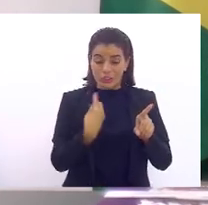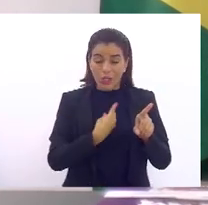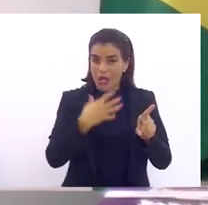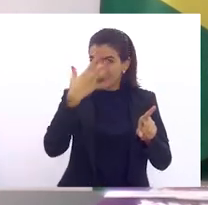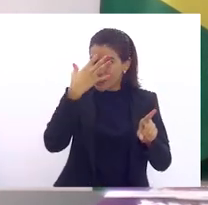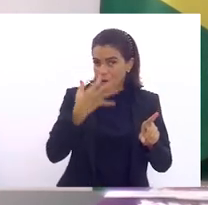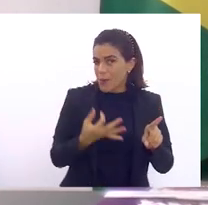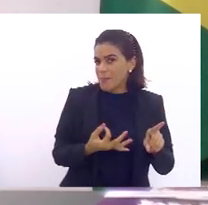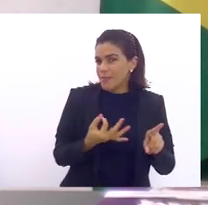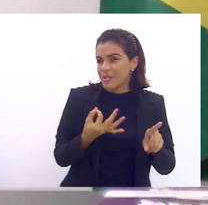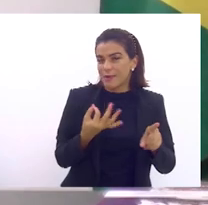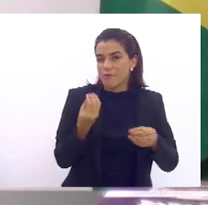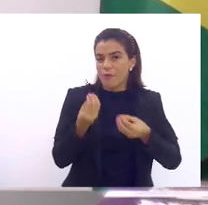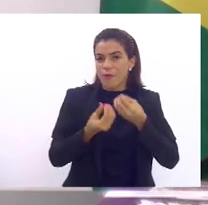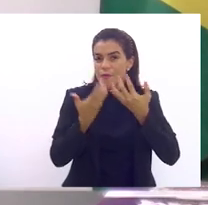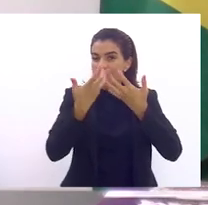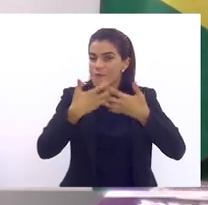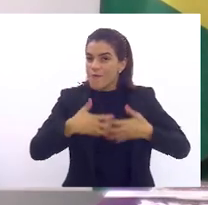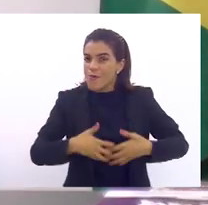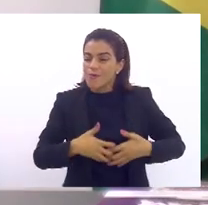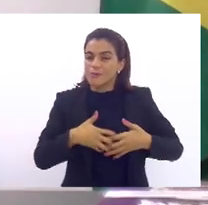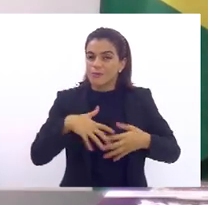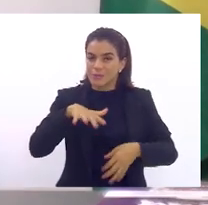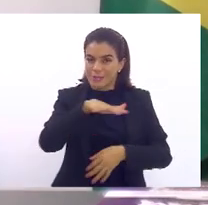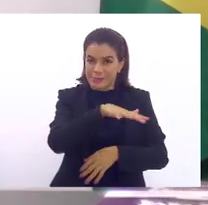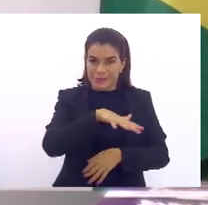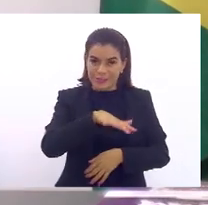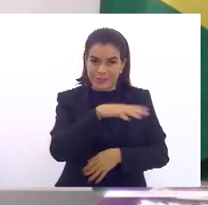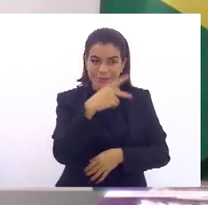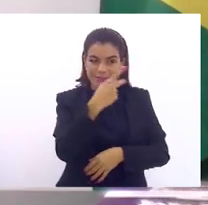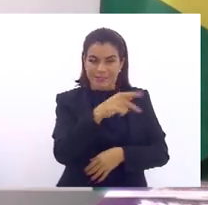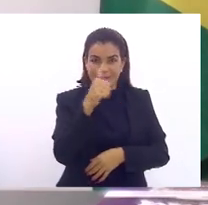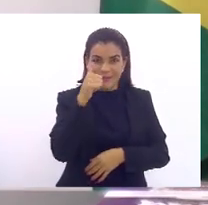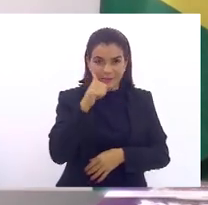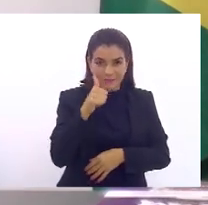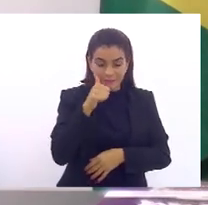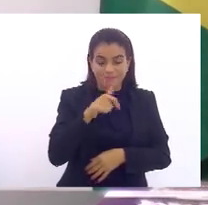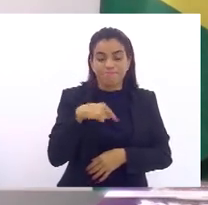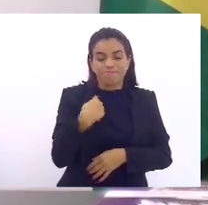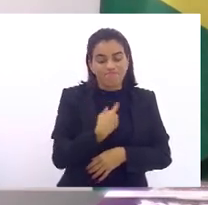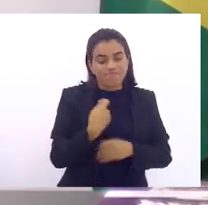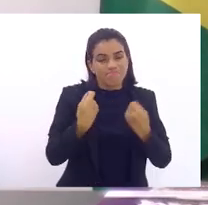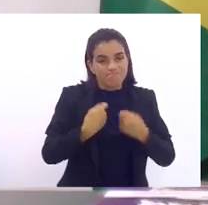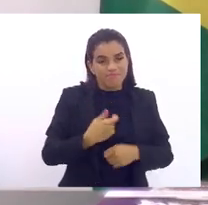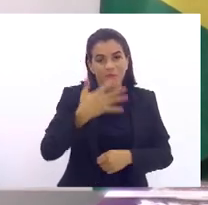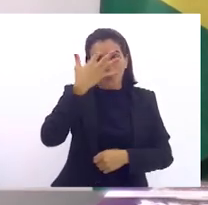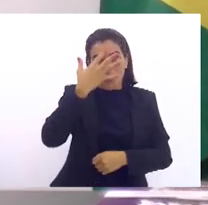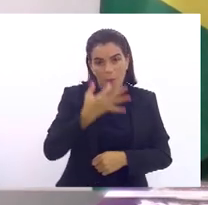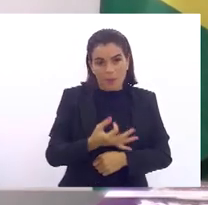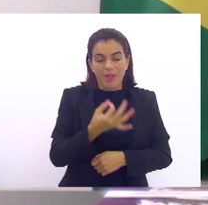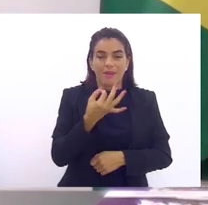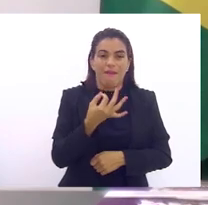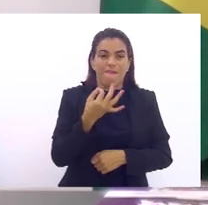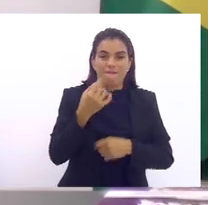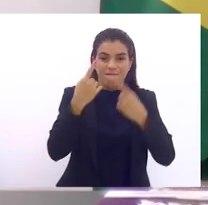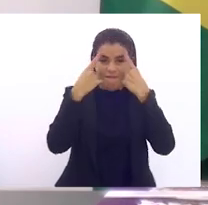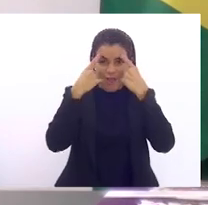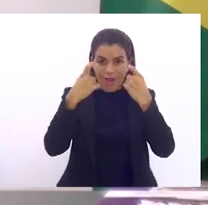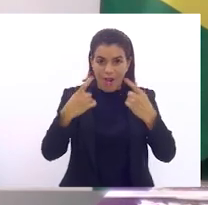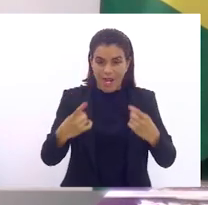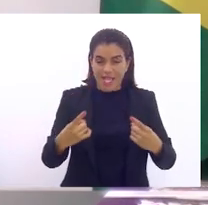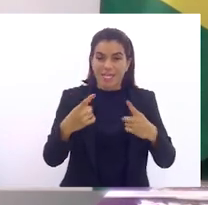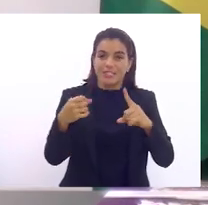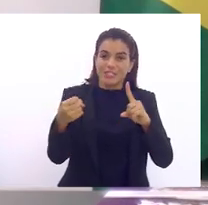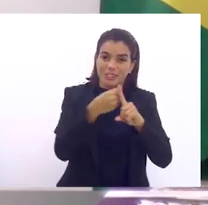como acontece essa o fenômeno né Nós precisamos compreender o fenômeno a violência de gênero e a violência contra a mulher a